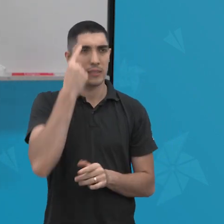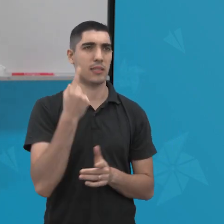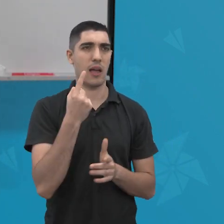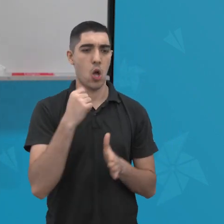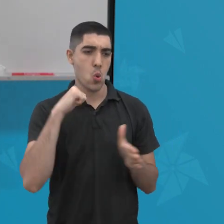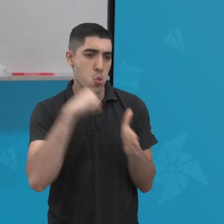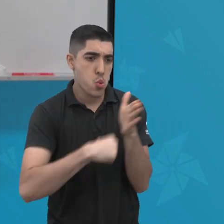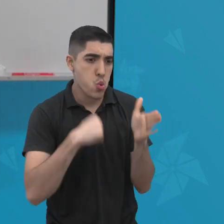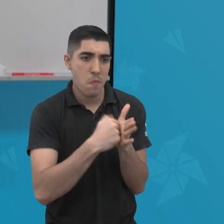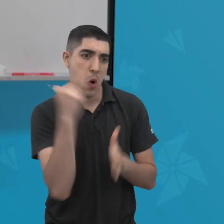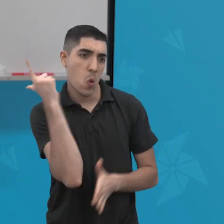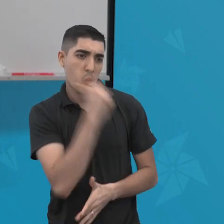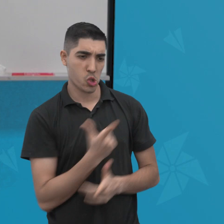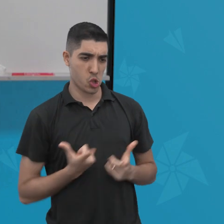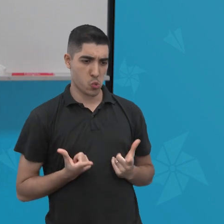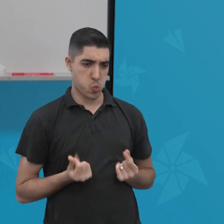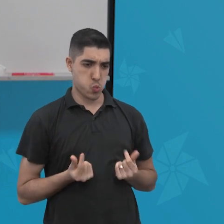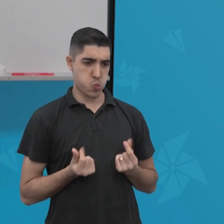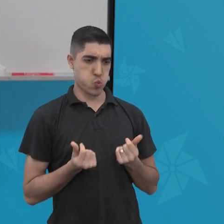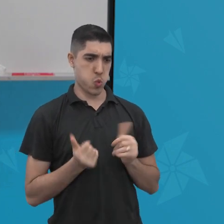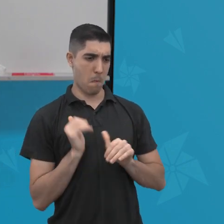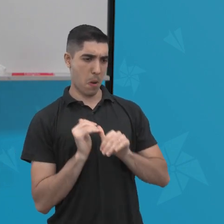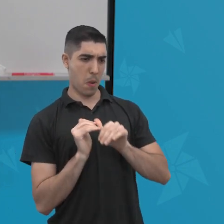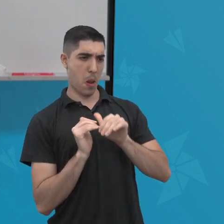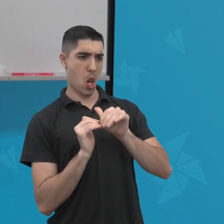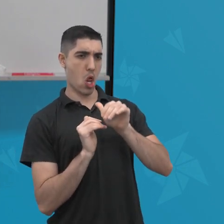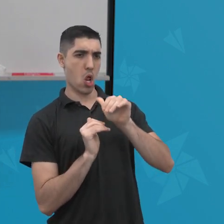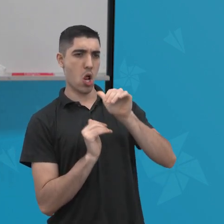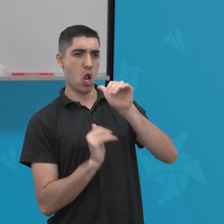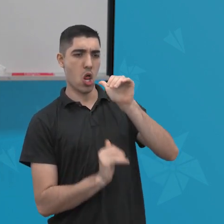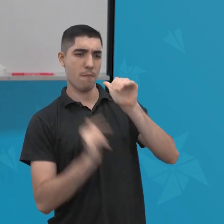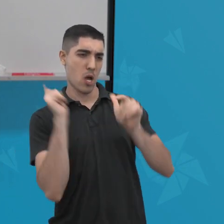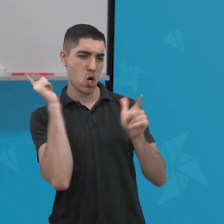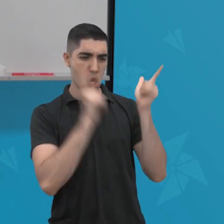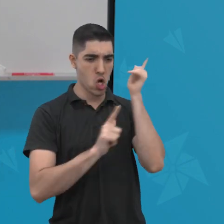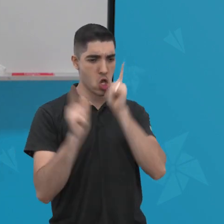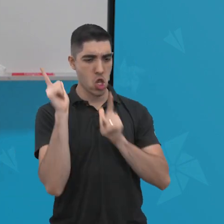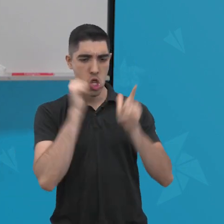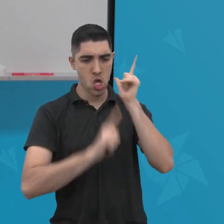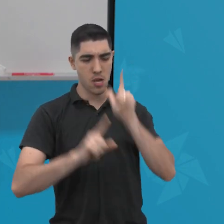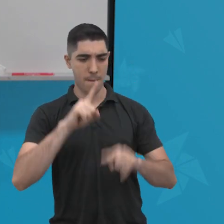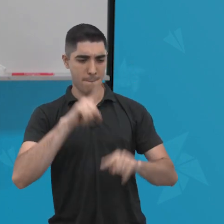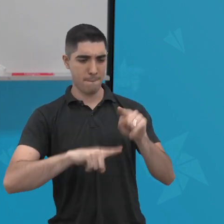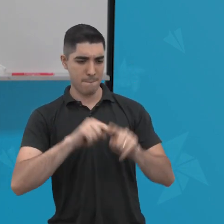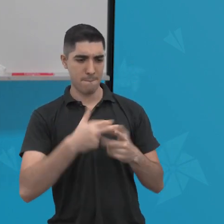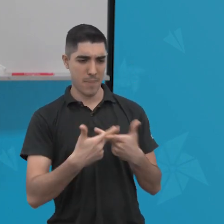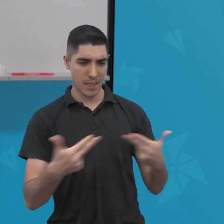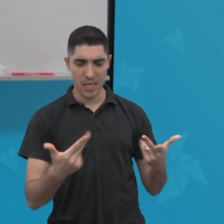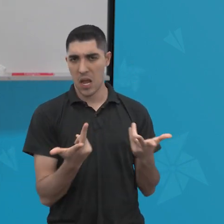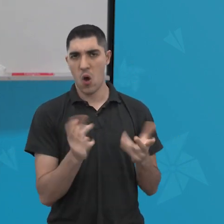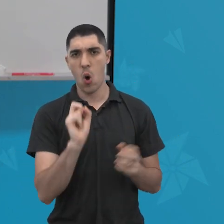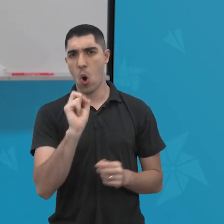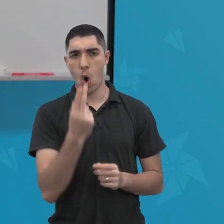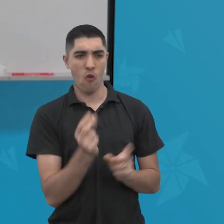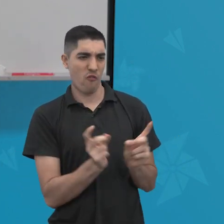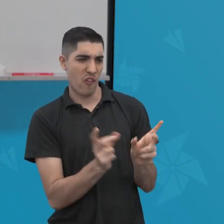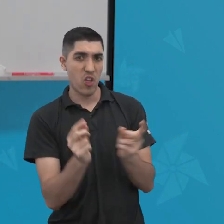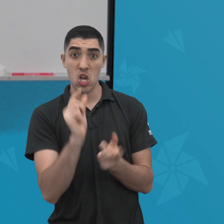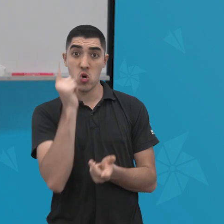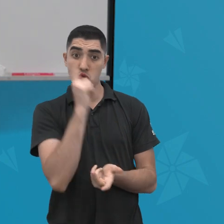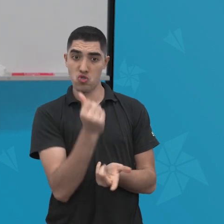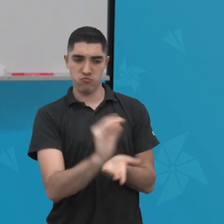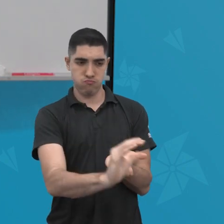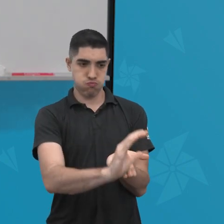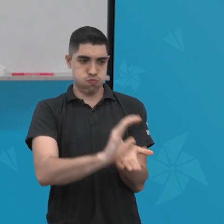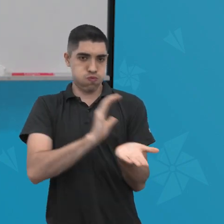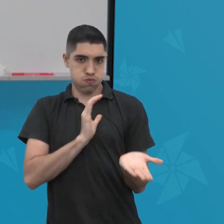uma luta pela acumulação e pela produção de bens materiais, a venda, a obtenção de lucro,